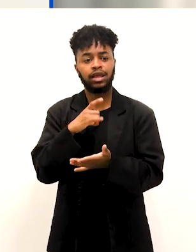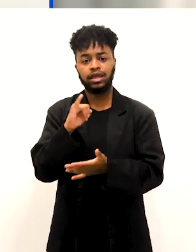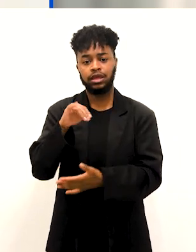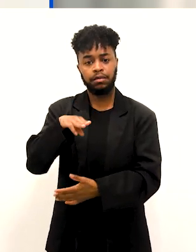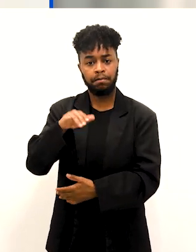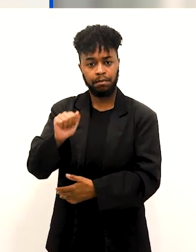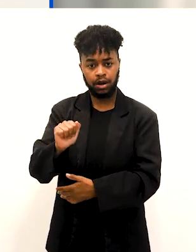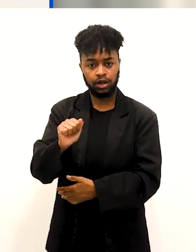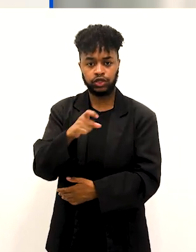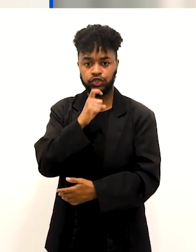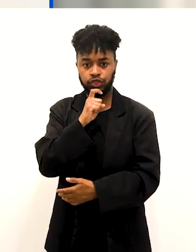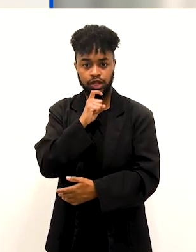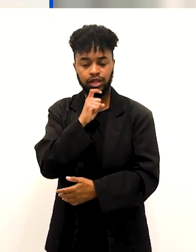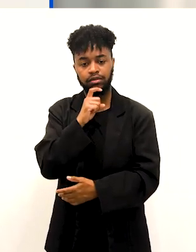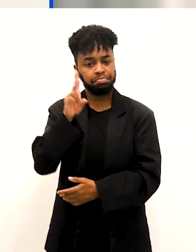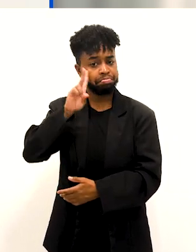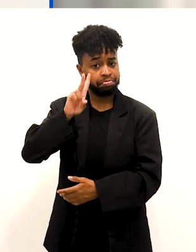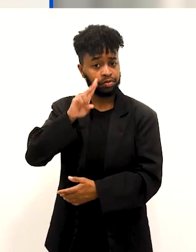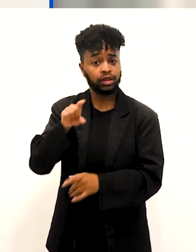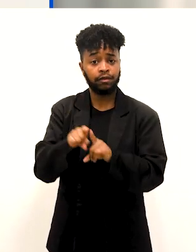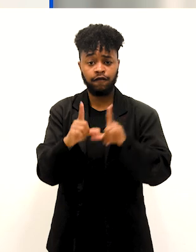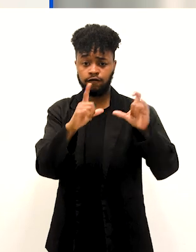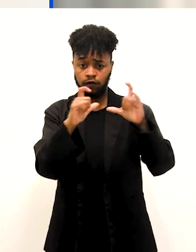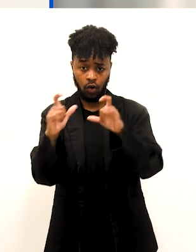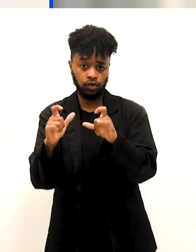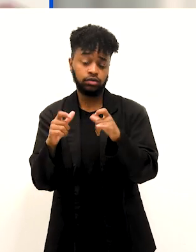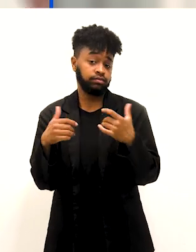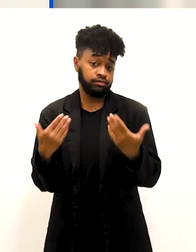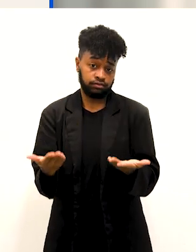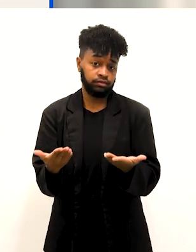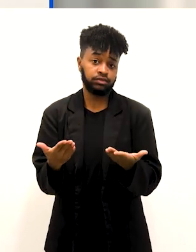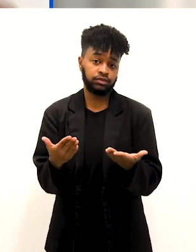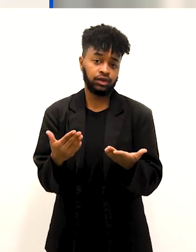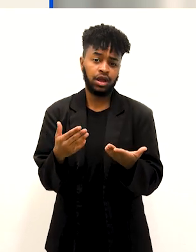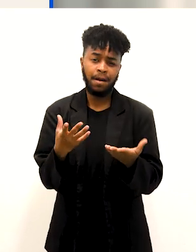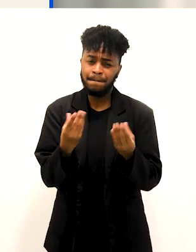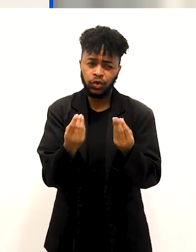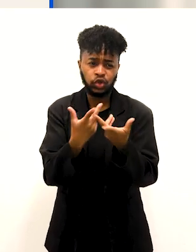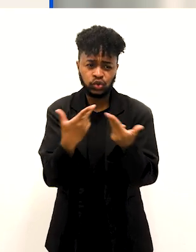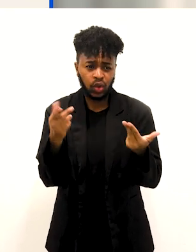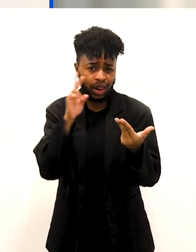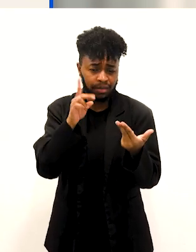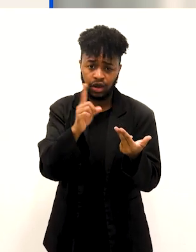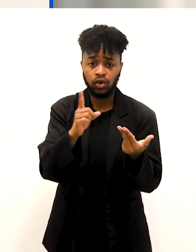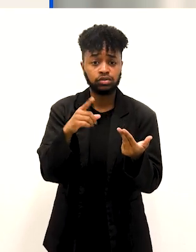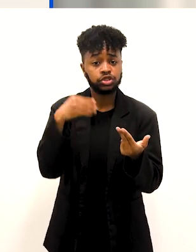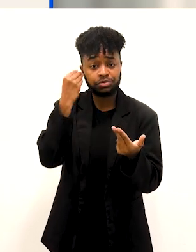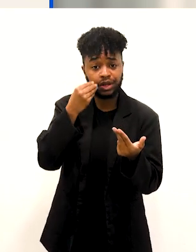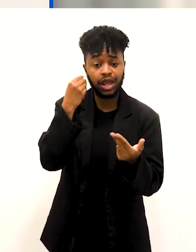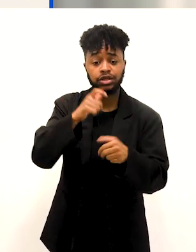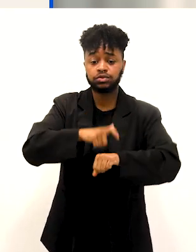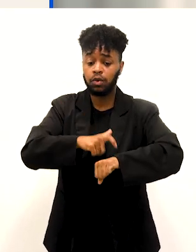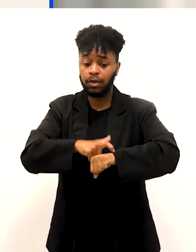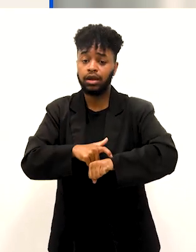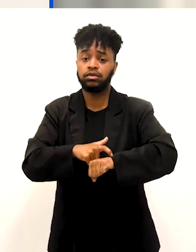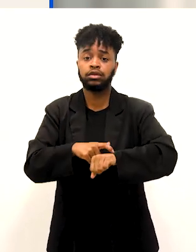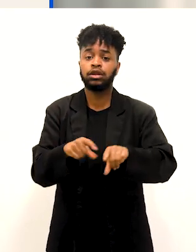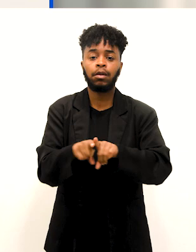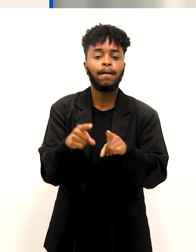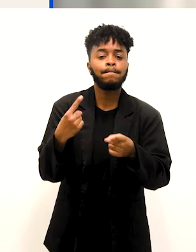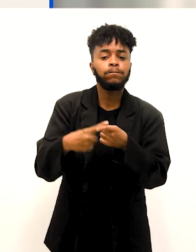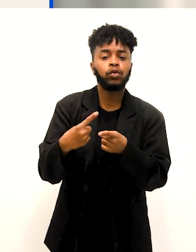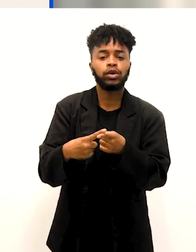a gente vai. Muitas fotos, claro, um ímã. Não muitos souvenirs, não, é a experiência, é o momento, é o